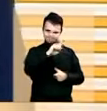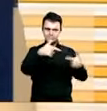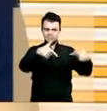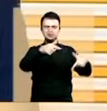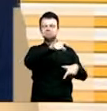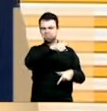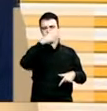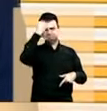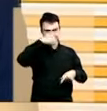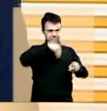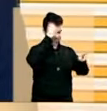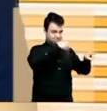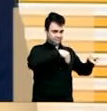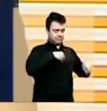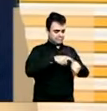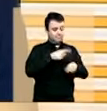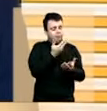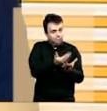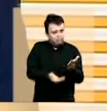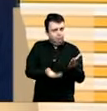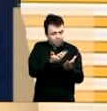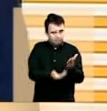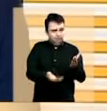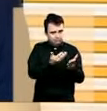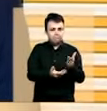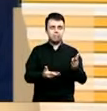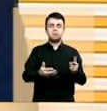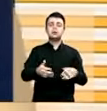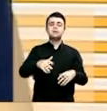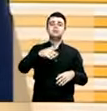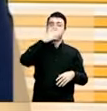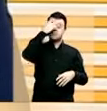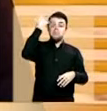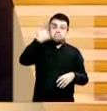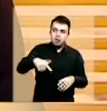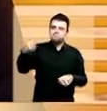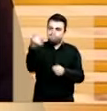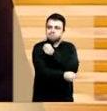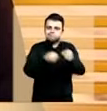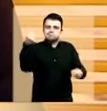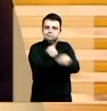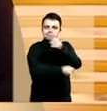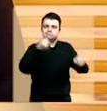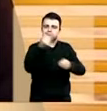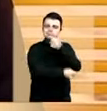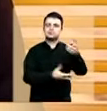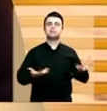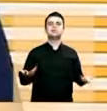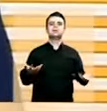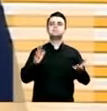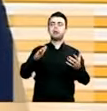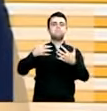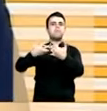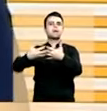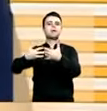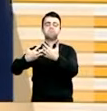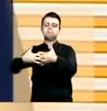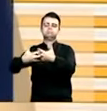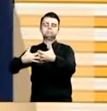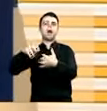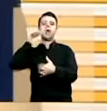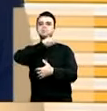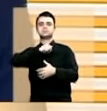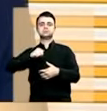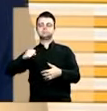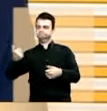trabalho. Então se desperdiça tempo no trabalho, precisa de mais gente para fazer a mesma coisa, enquanto os aparelhos estão fazendo mais com